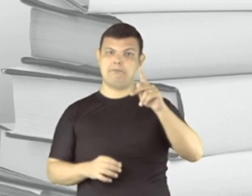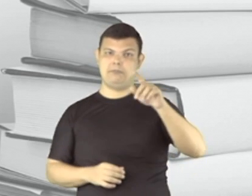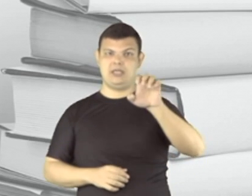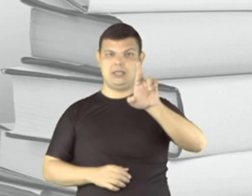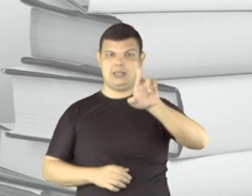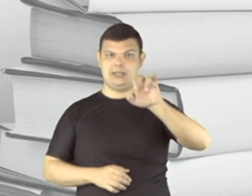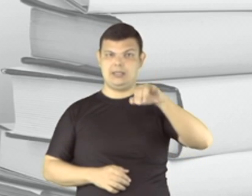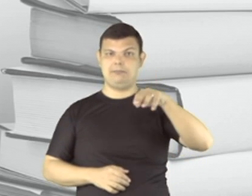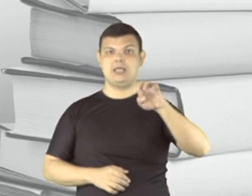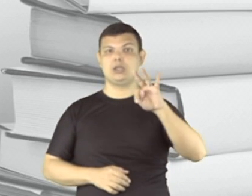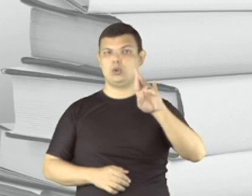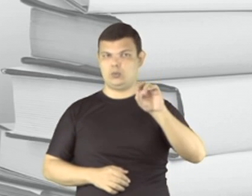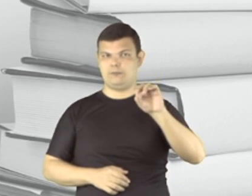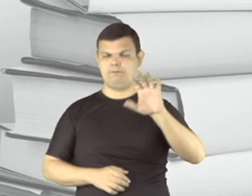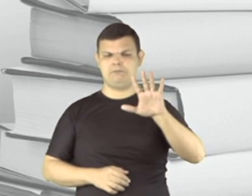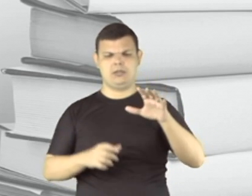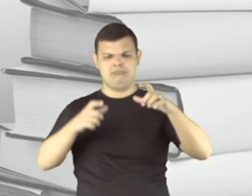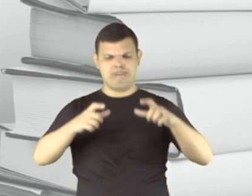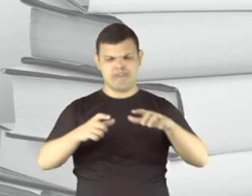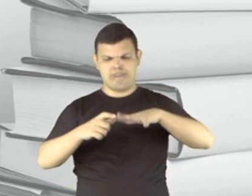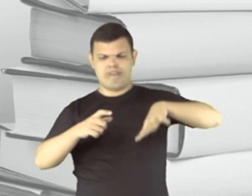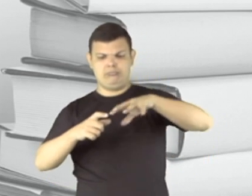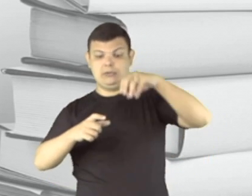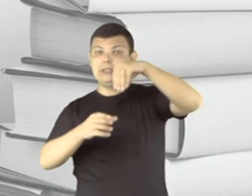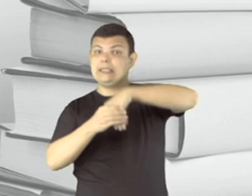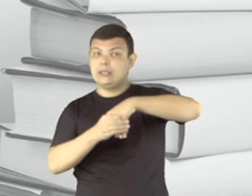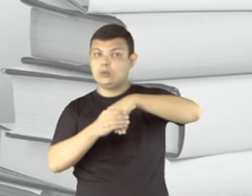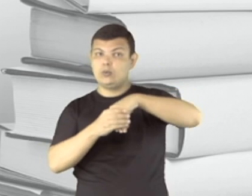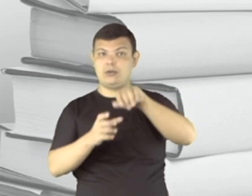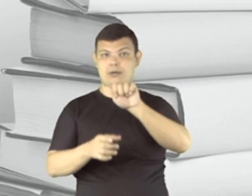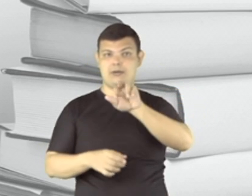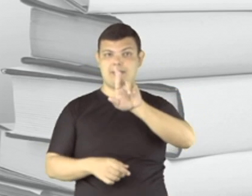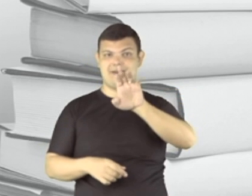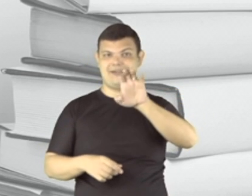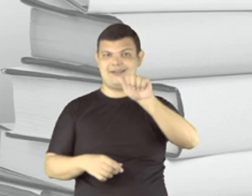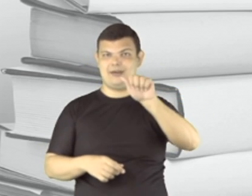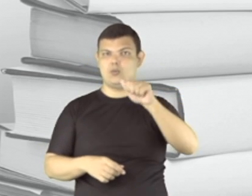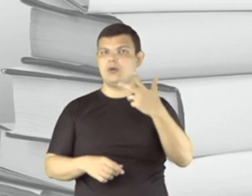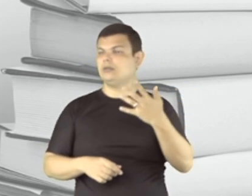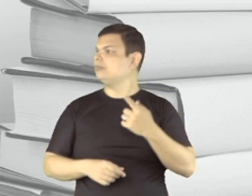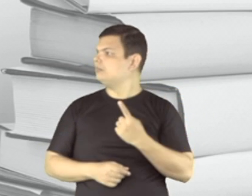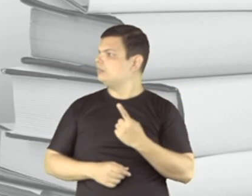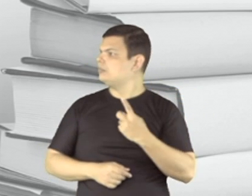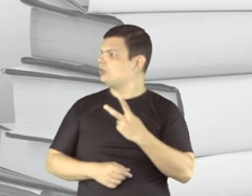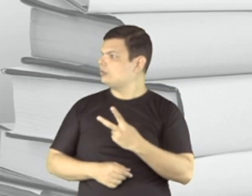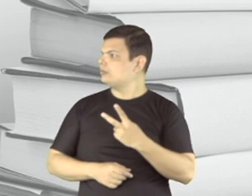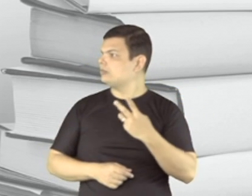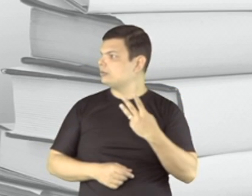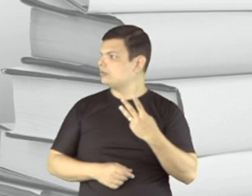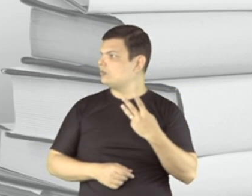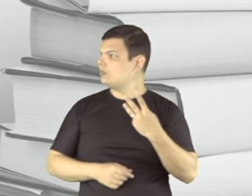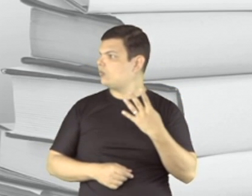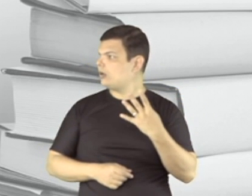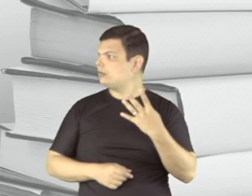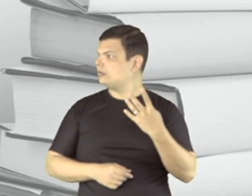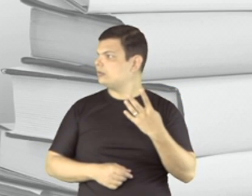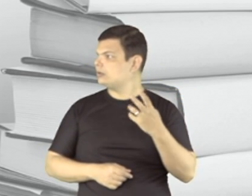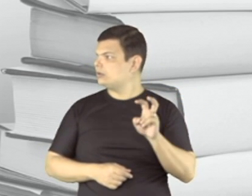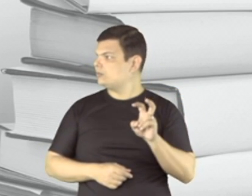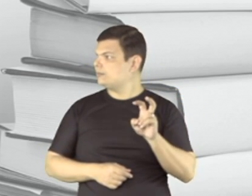ver a área, que é o que está dentro do contorno, ou seja, os quadradinhos. 1, 2, 3,